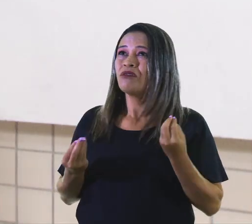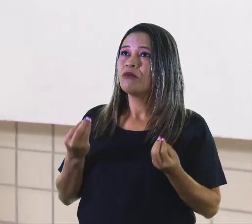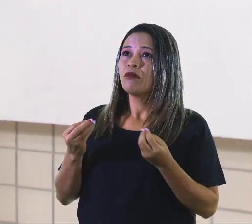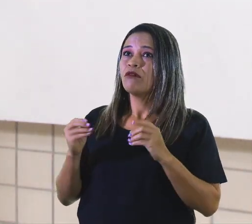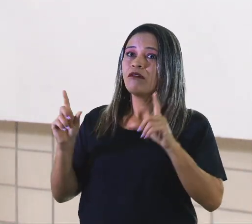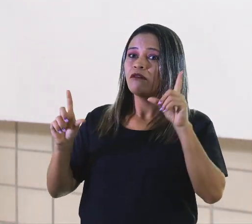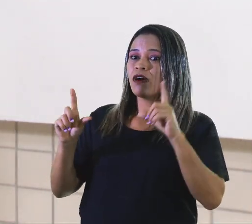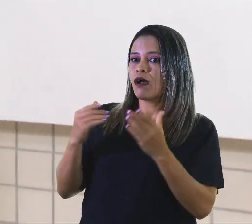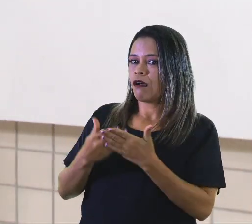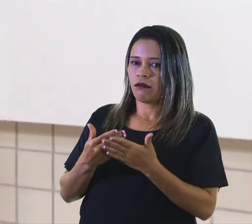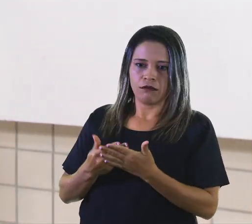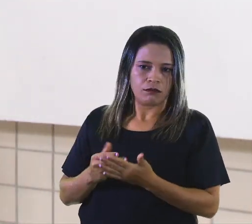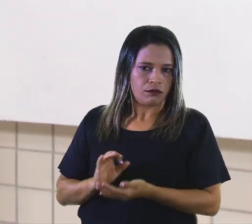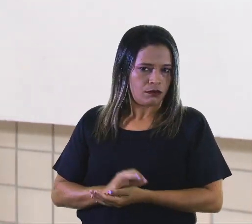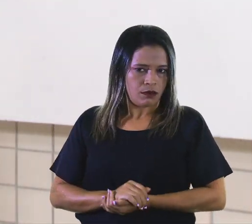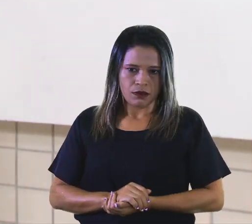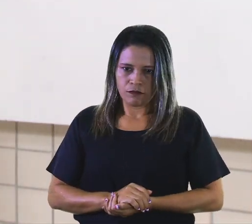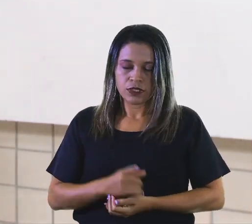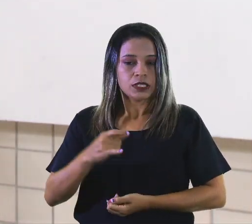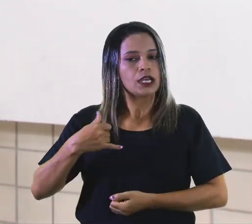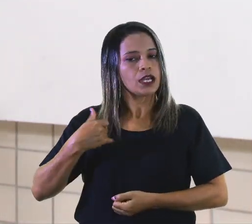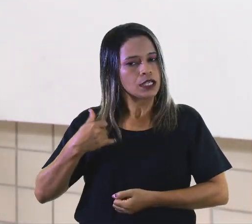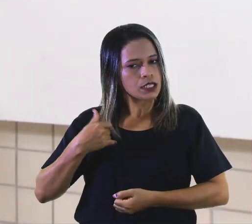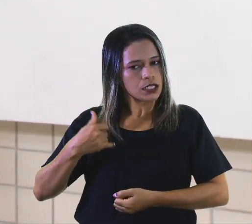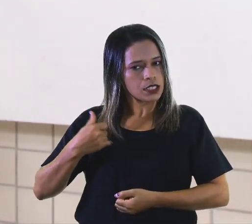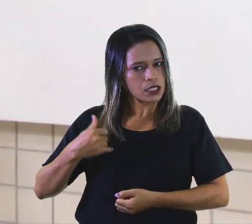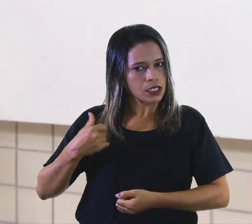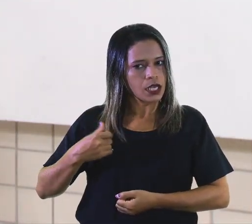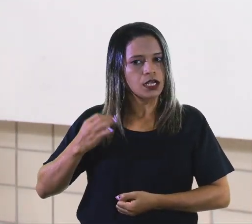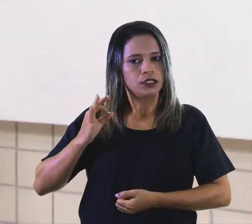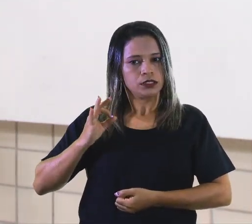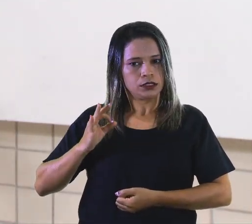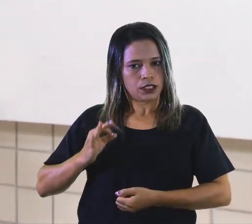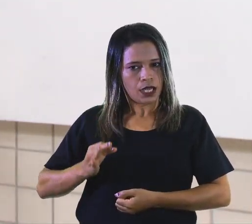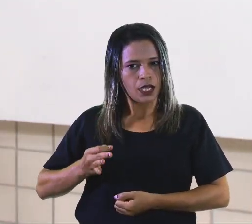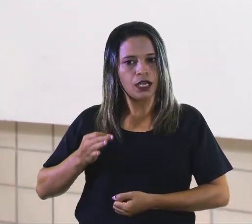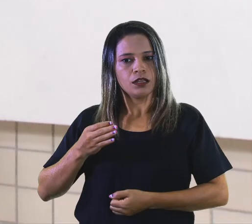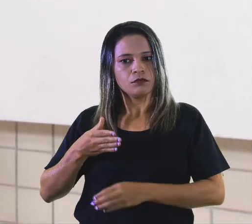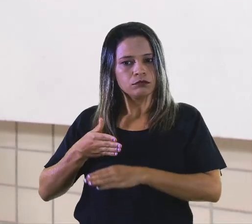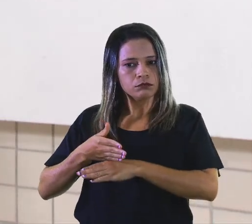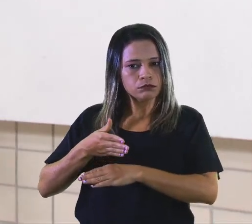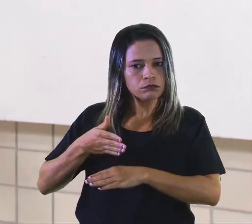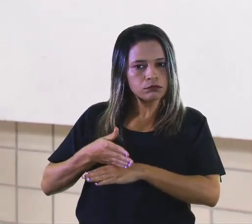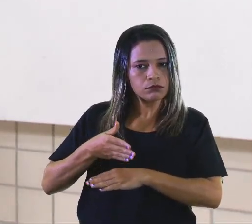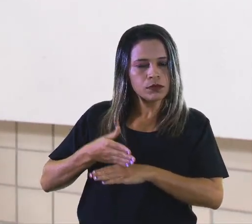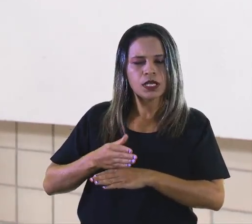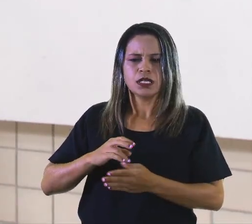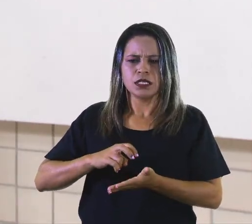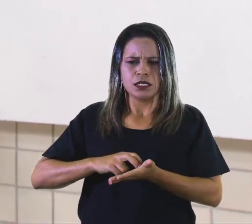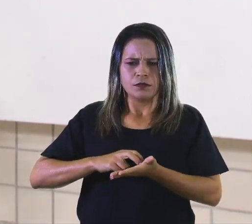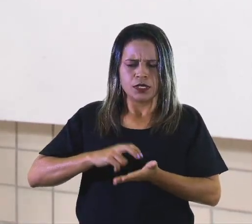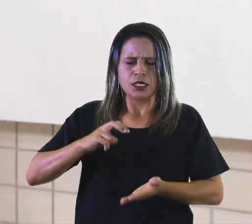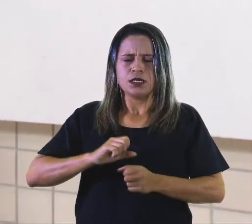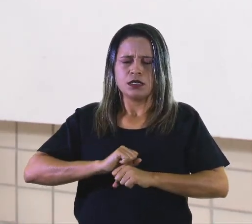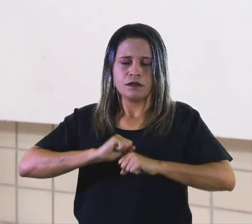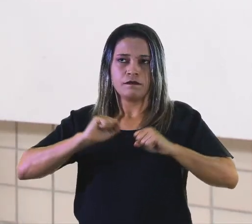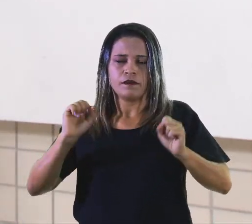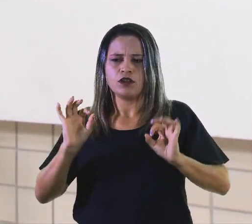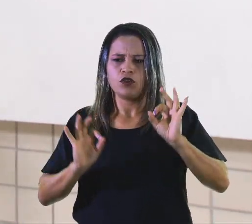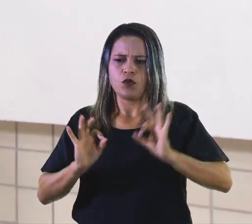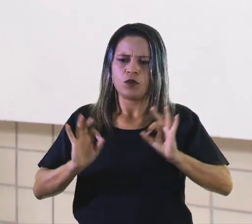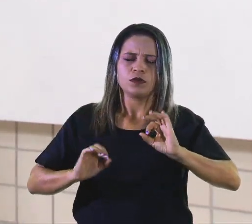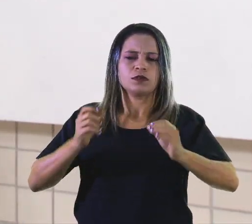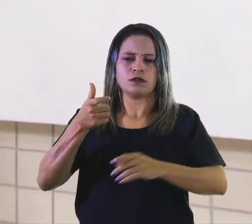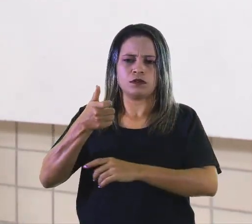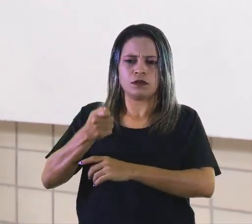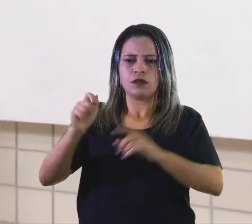né? Você já tem idade suficiente para conseguir desenrolar isso, levantar cedo, se organizar, ligar a sua